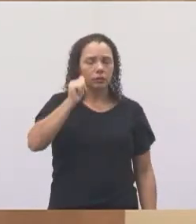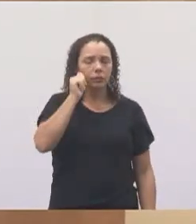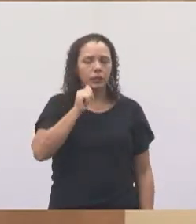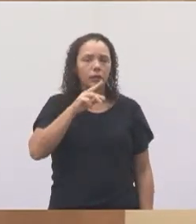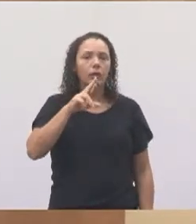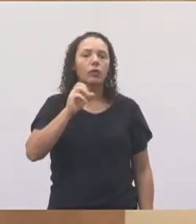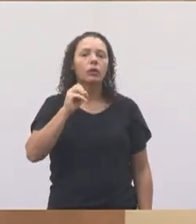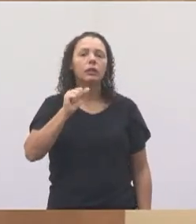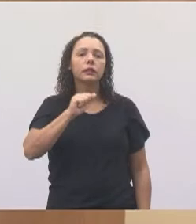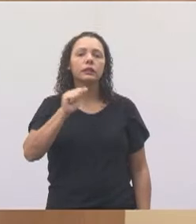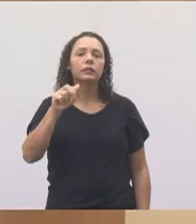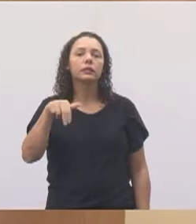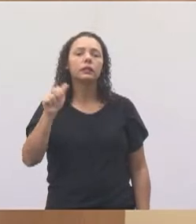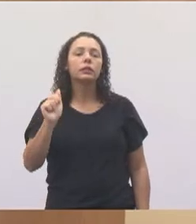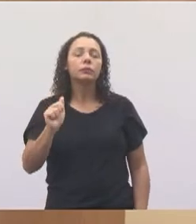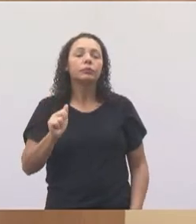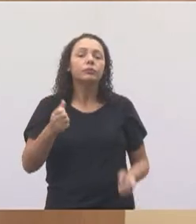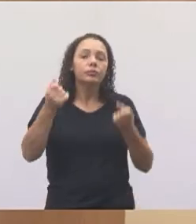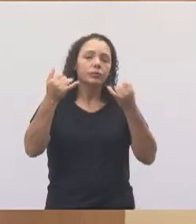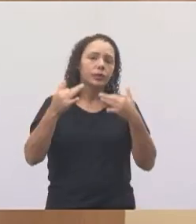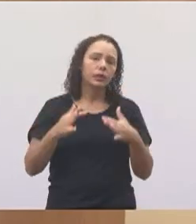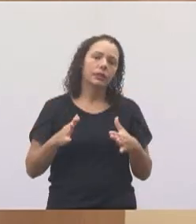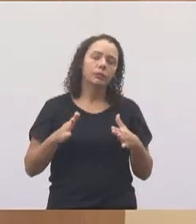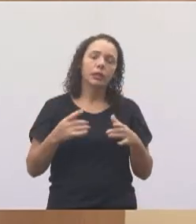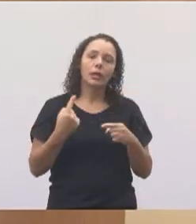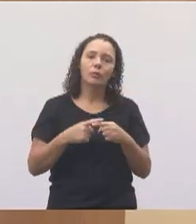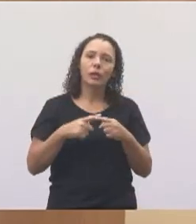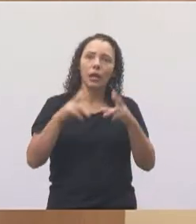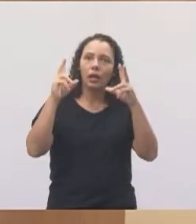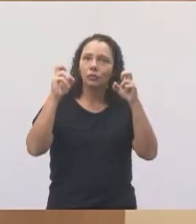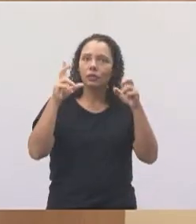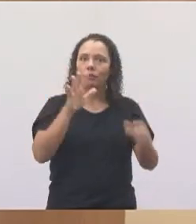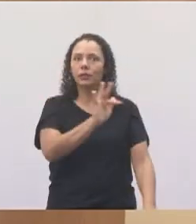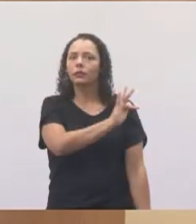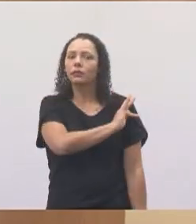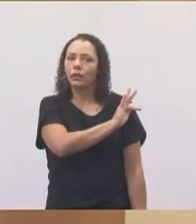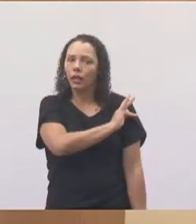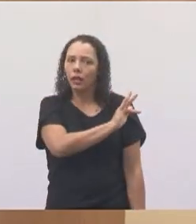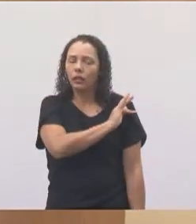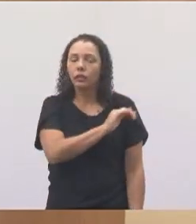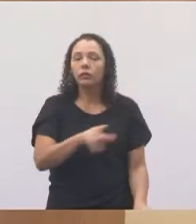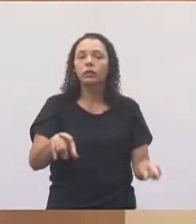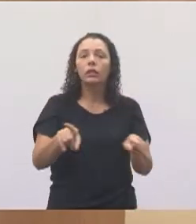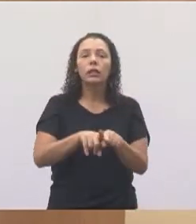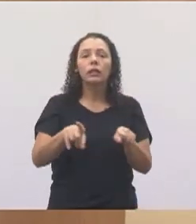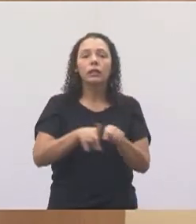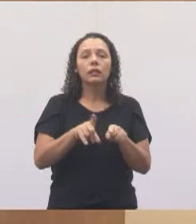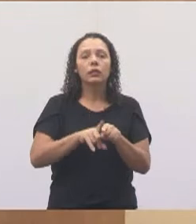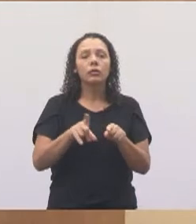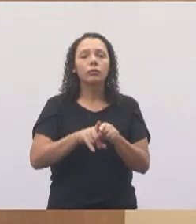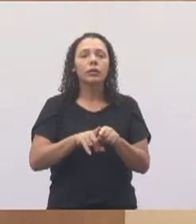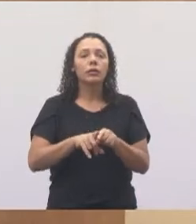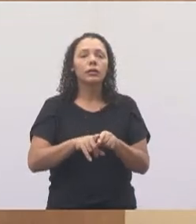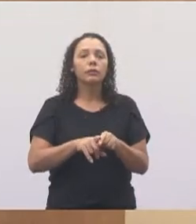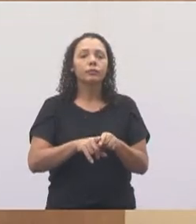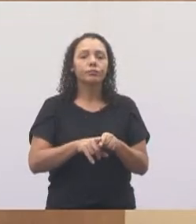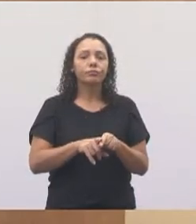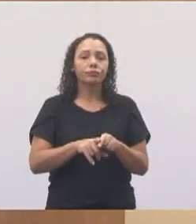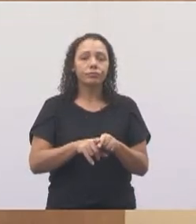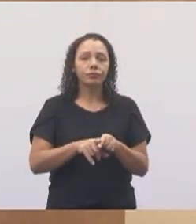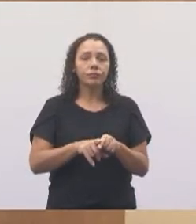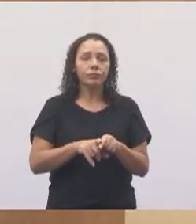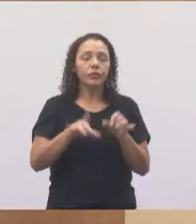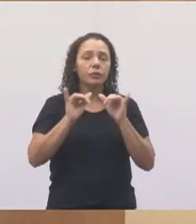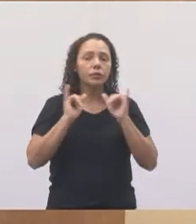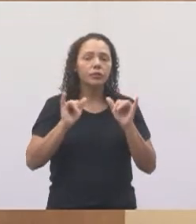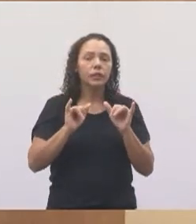Desse tema que realmente, como o Hernani colocou, é um tema técnico, mas para salientar que, para receber